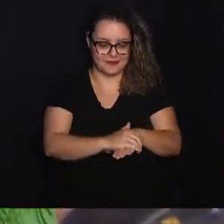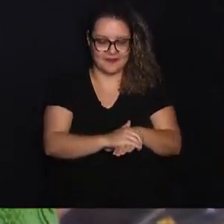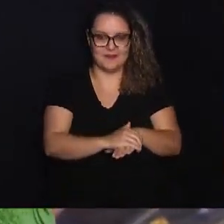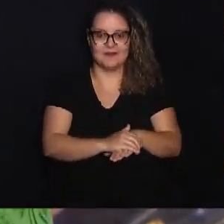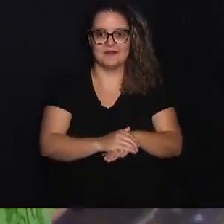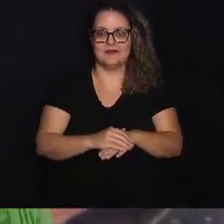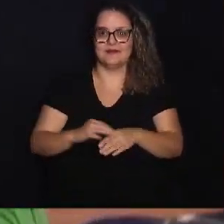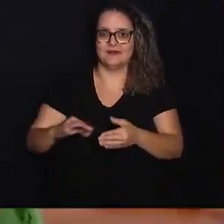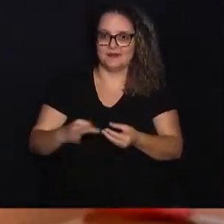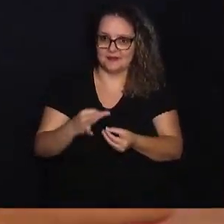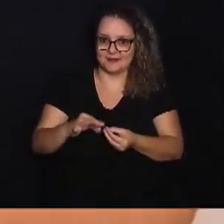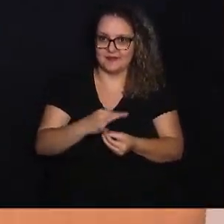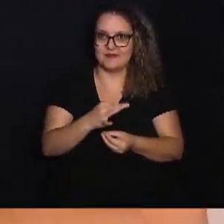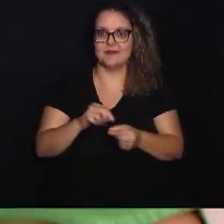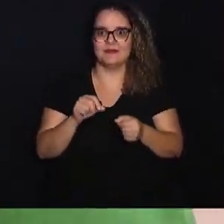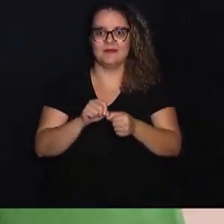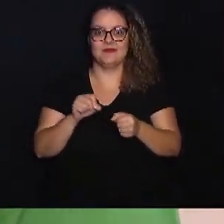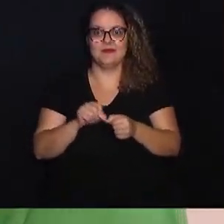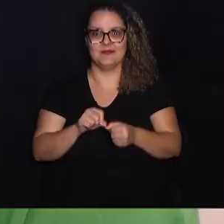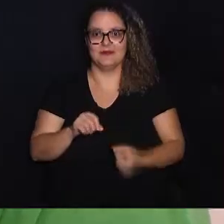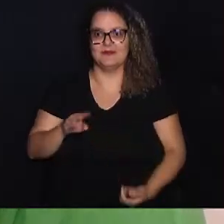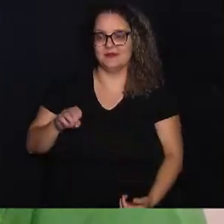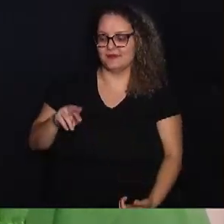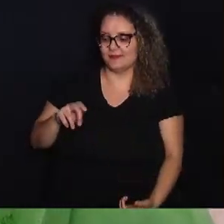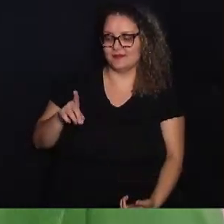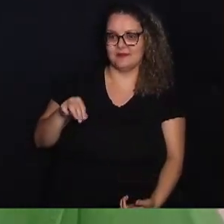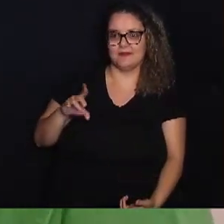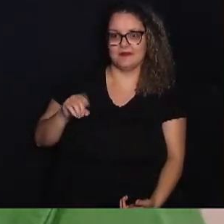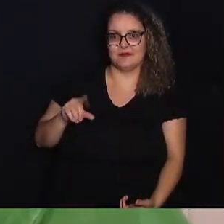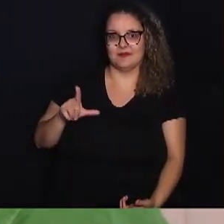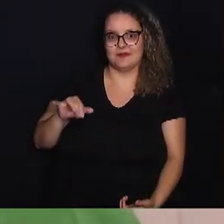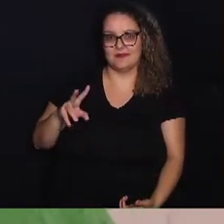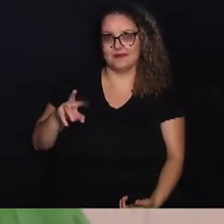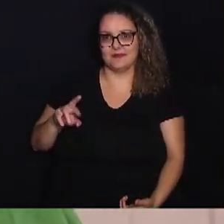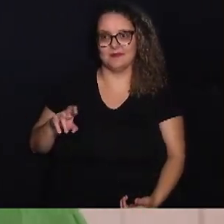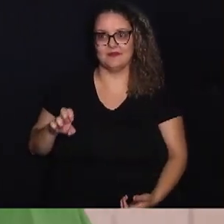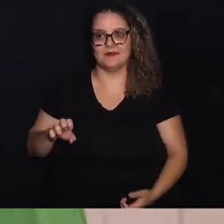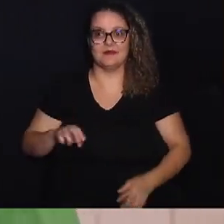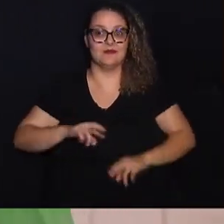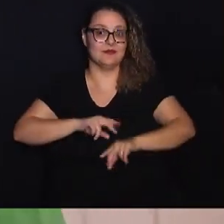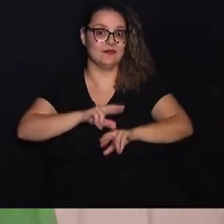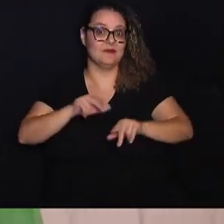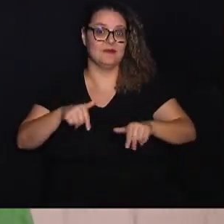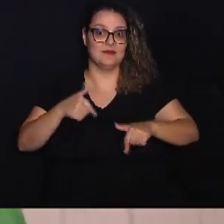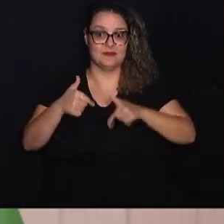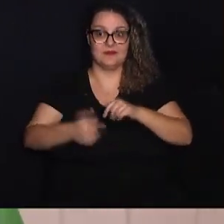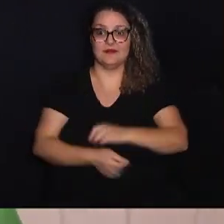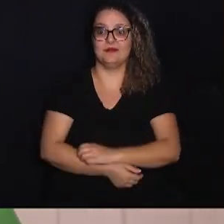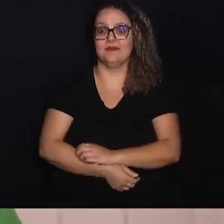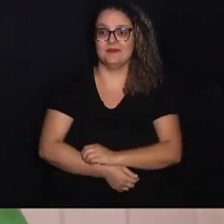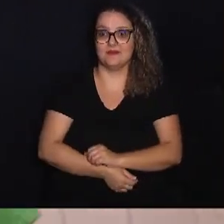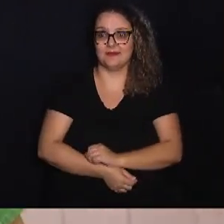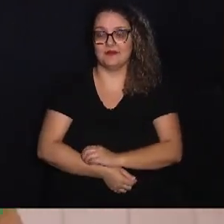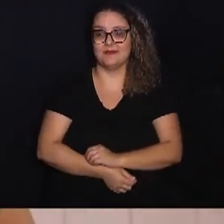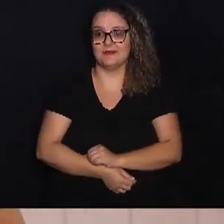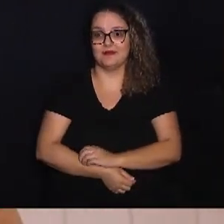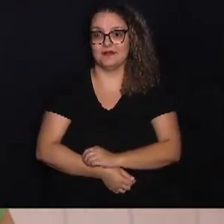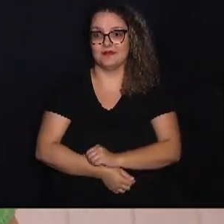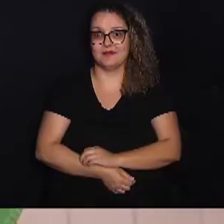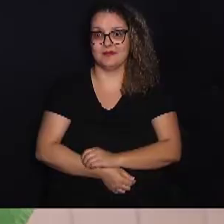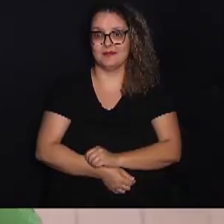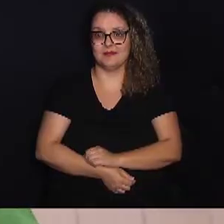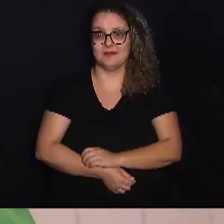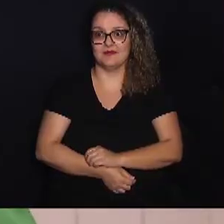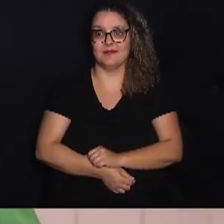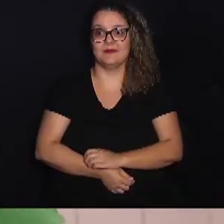bordam, eles também estão fazendo bordado livre. E nós temos diversos trabalhos ali no fundo. Cada